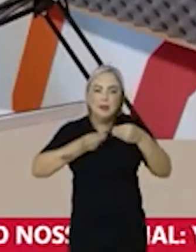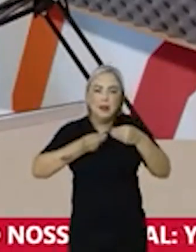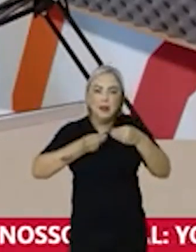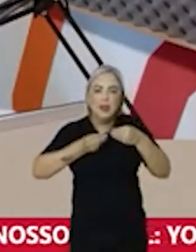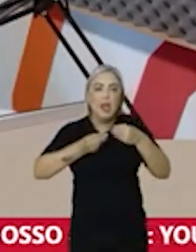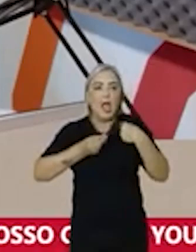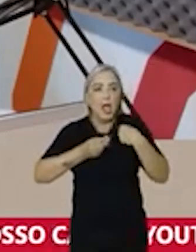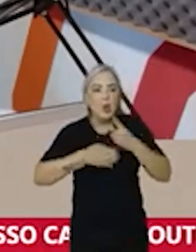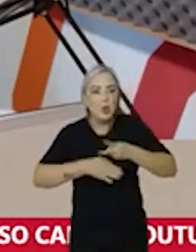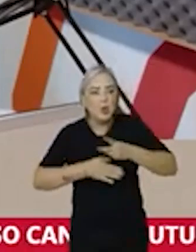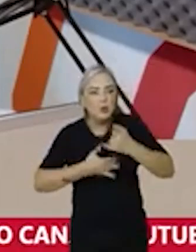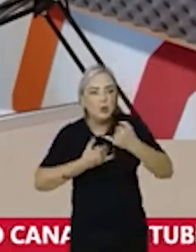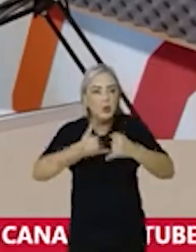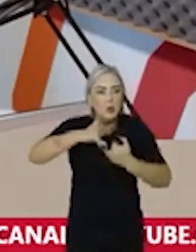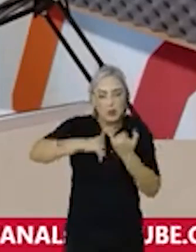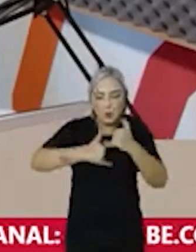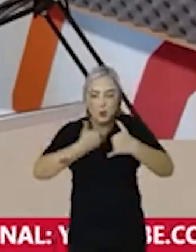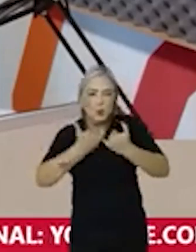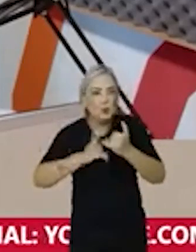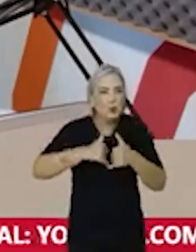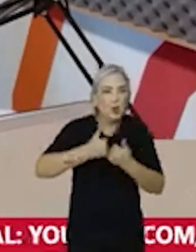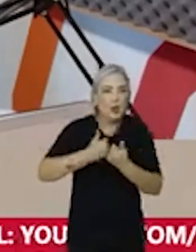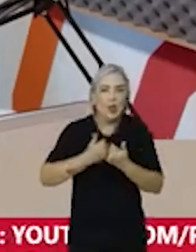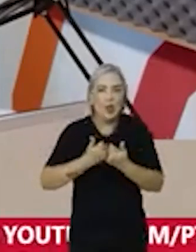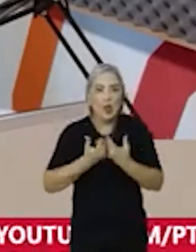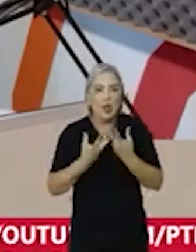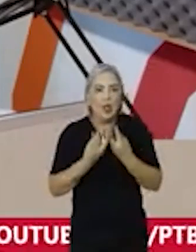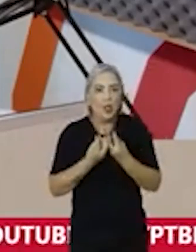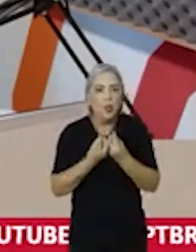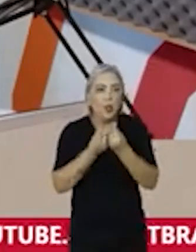processo químico e chegam até a